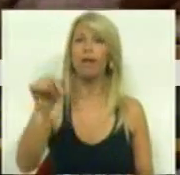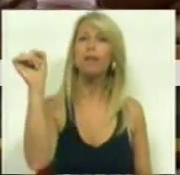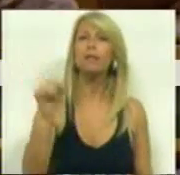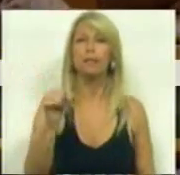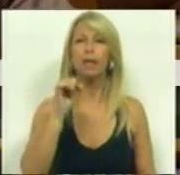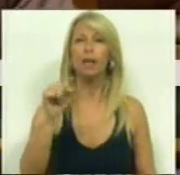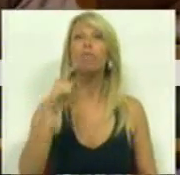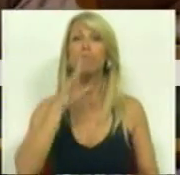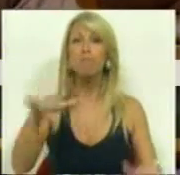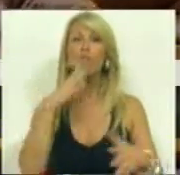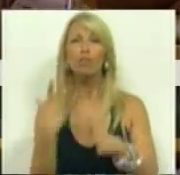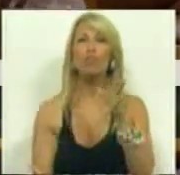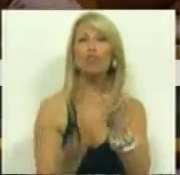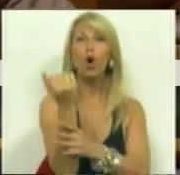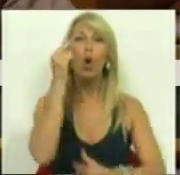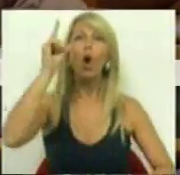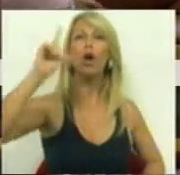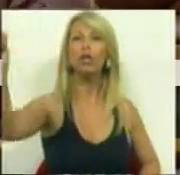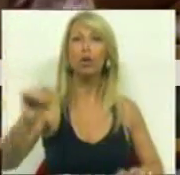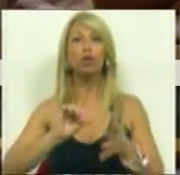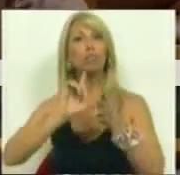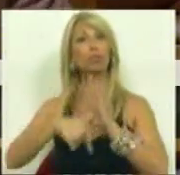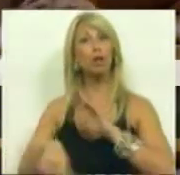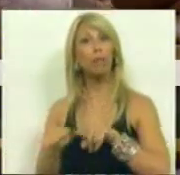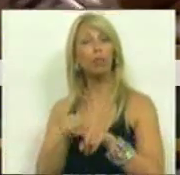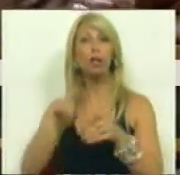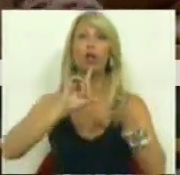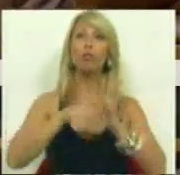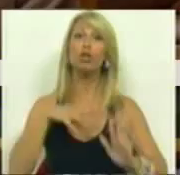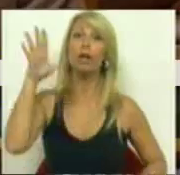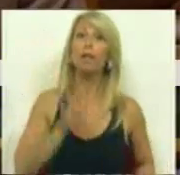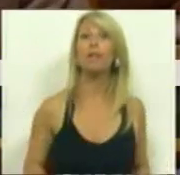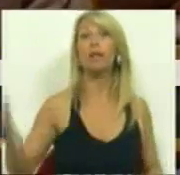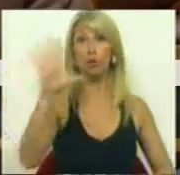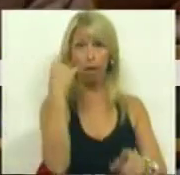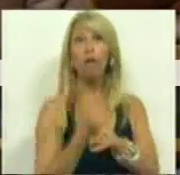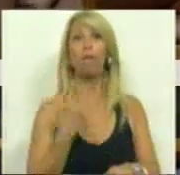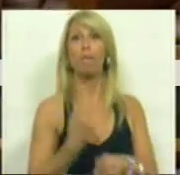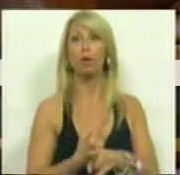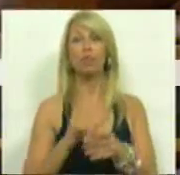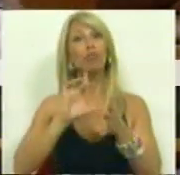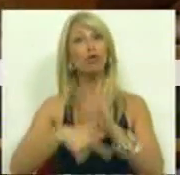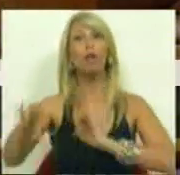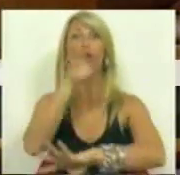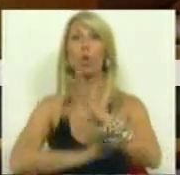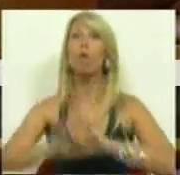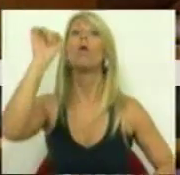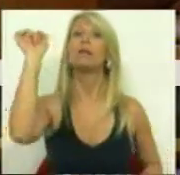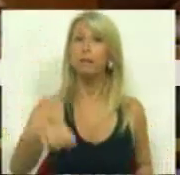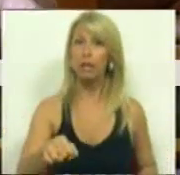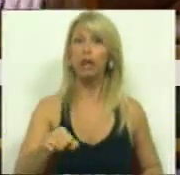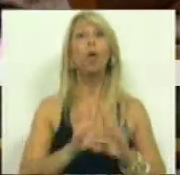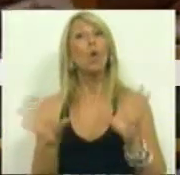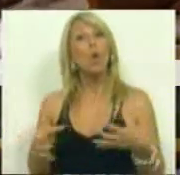poder resgatar horizontes, projeto político, projeto nacional e até projeto europeu. Sim, o Conselho